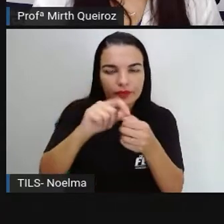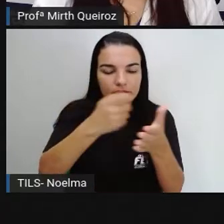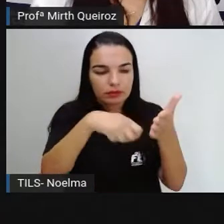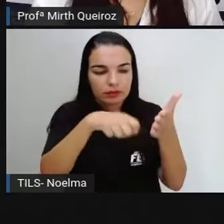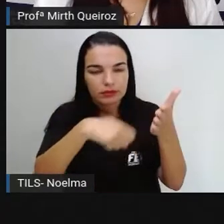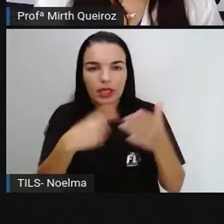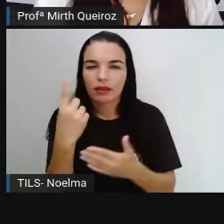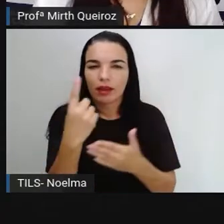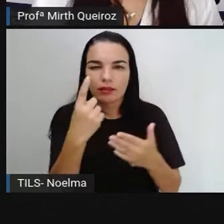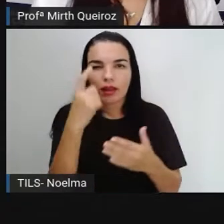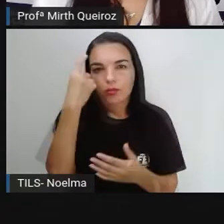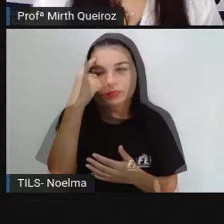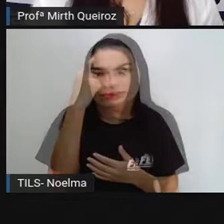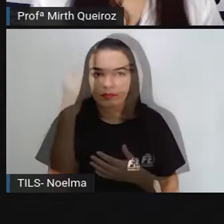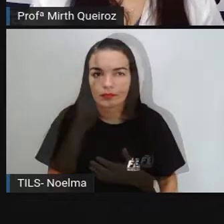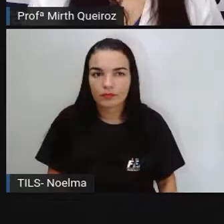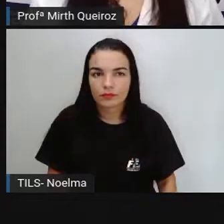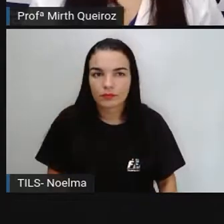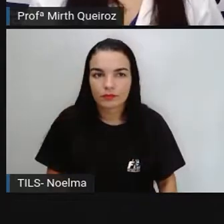ideias.